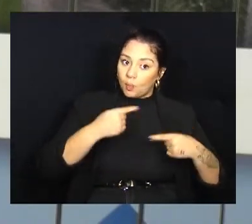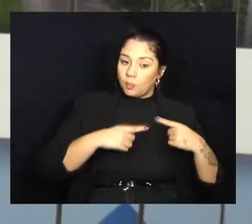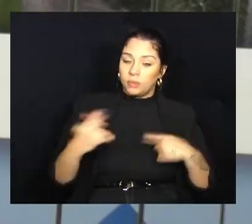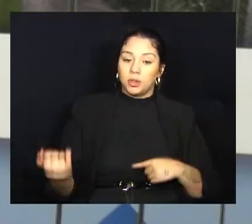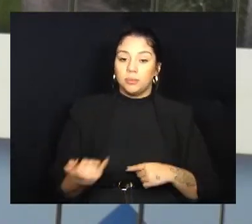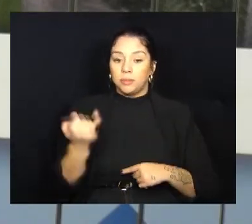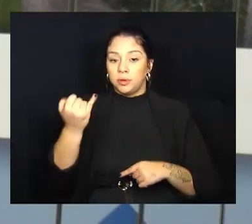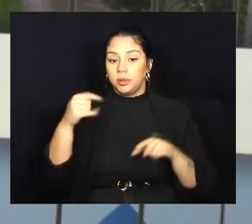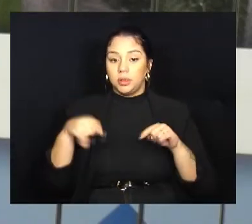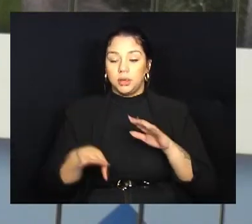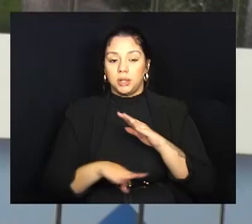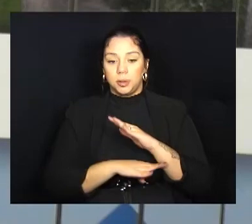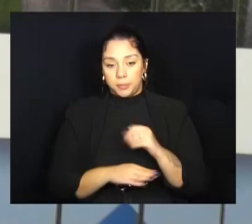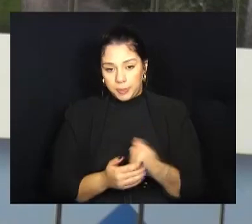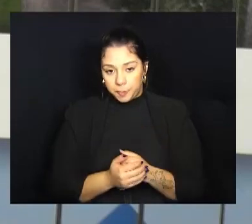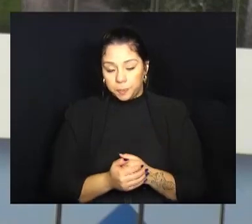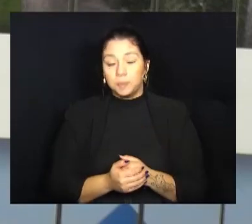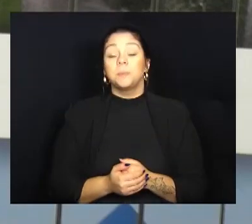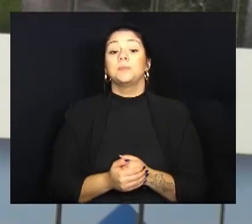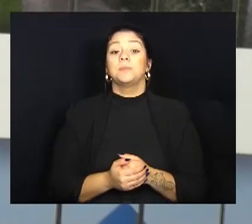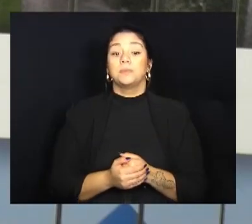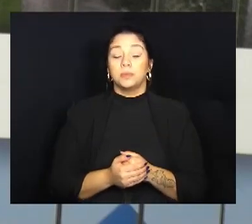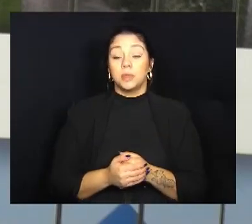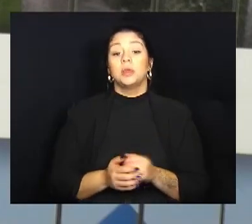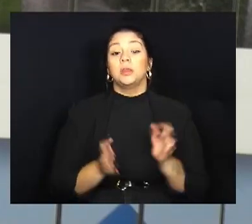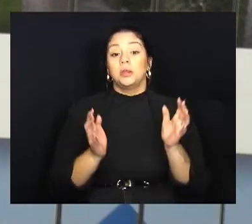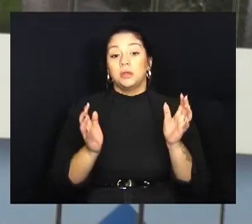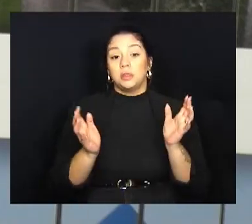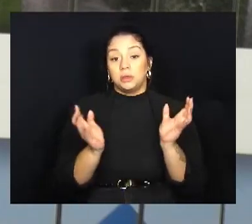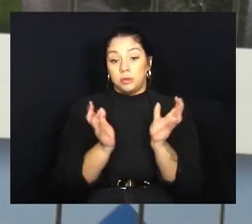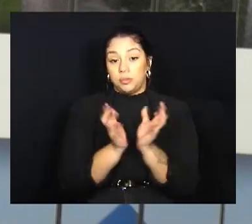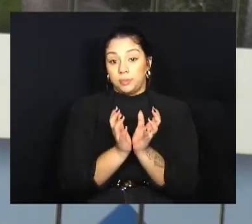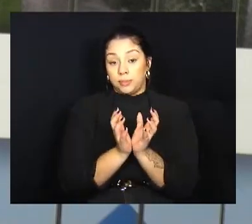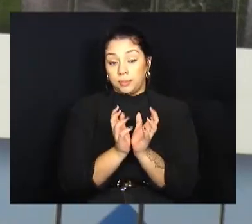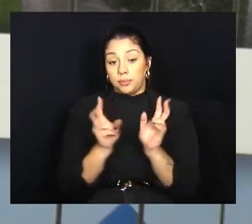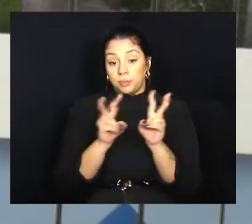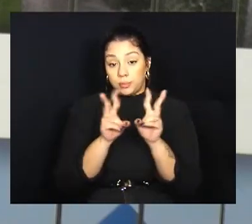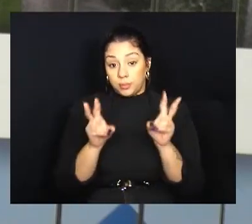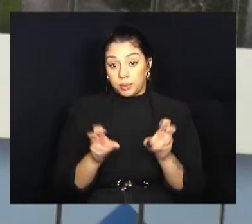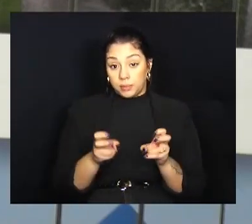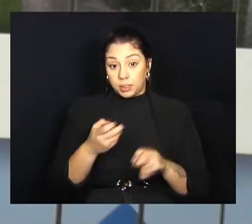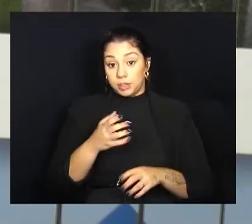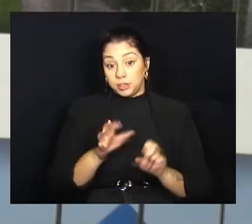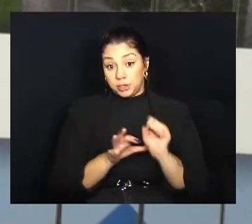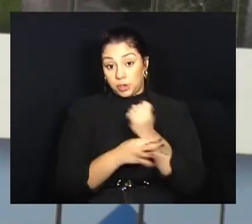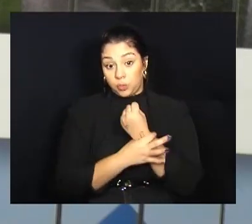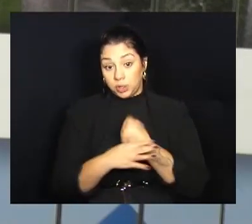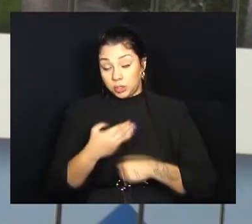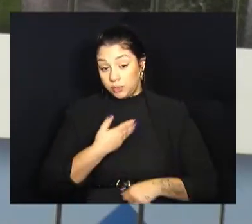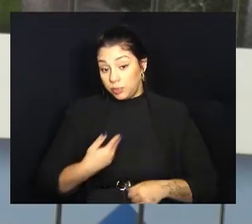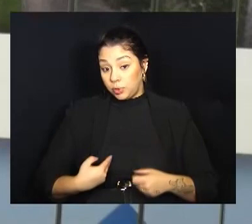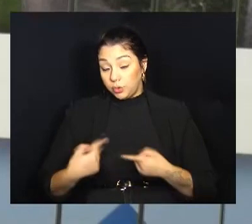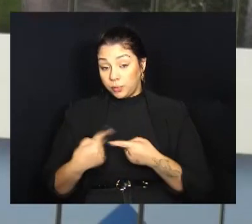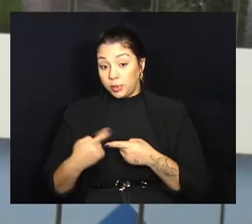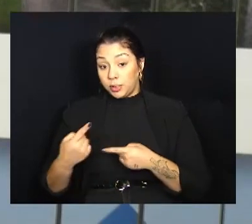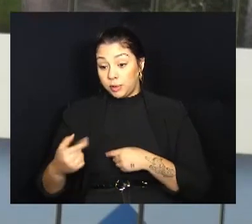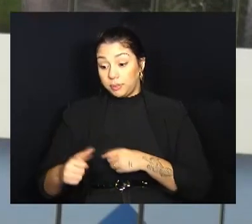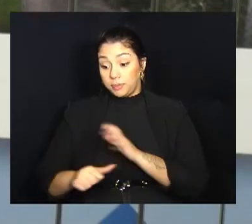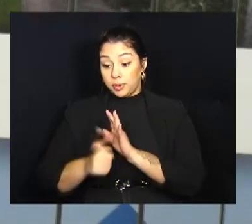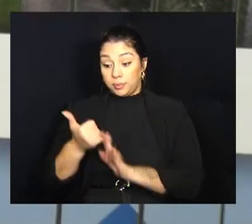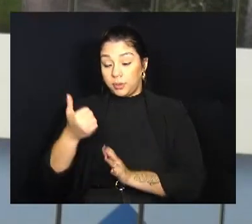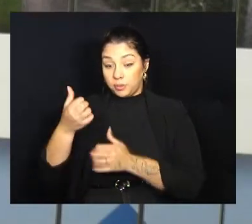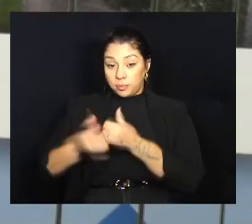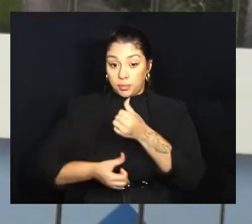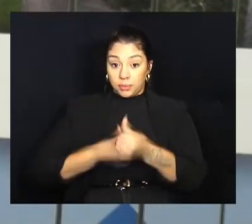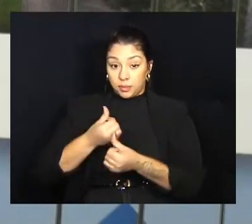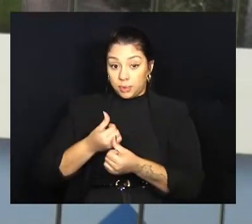para a Câmara. A gente fala da Comissão para os Assuntos de Segurança Pública, que no primeiro semestre focou o tema